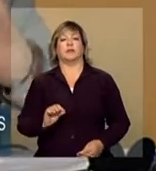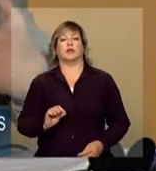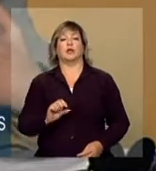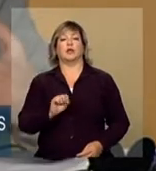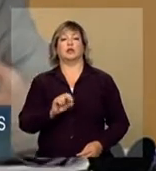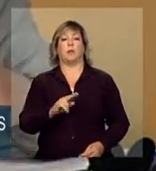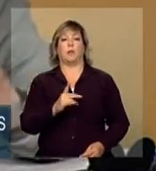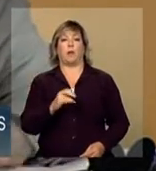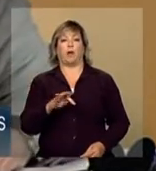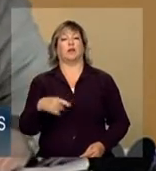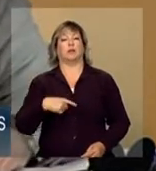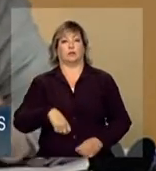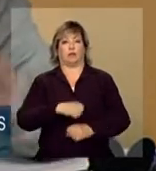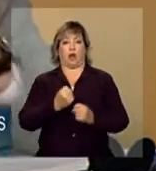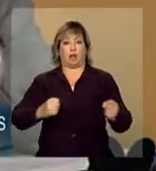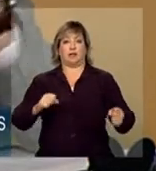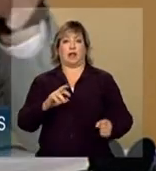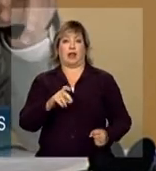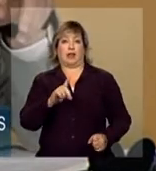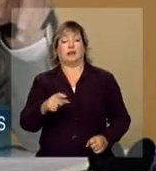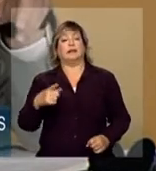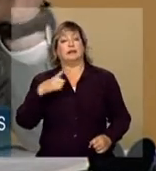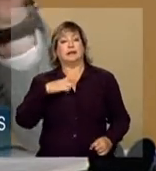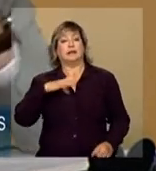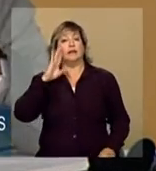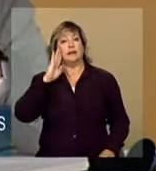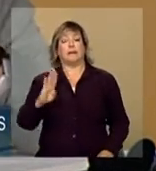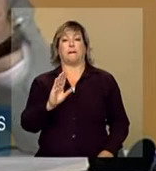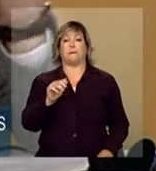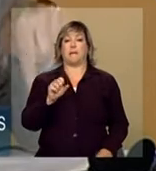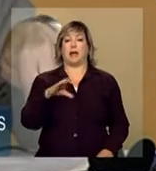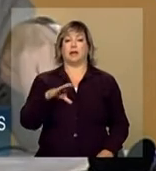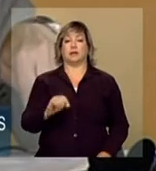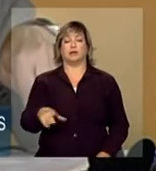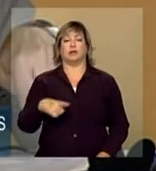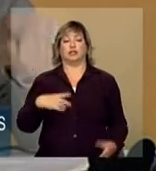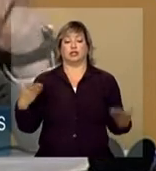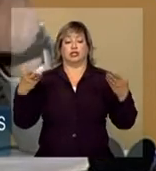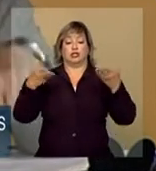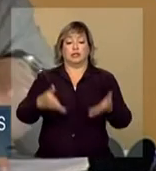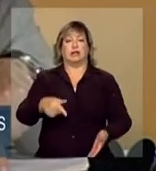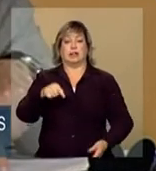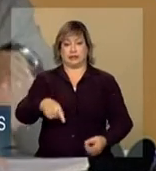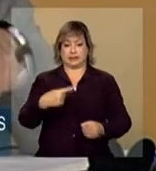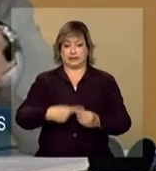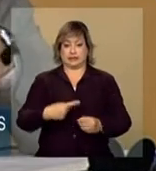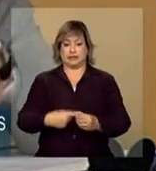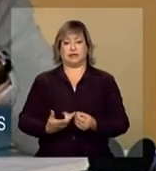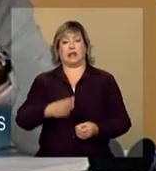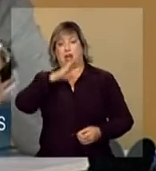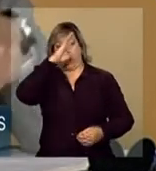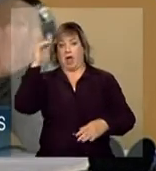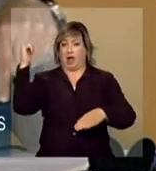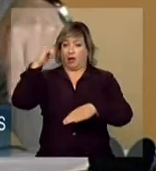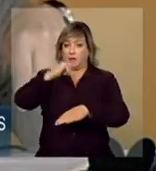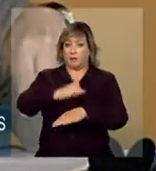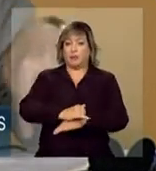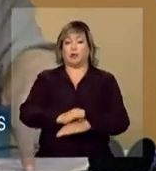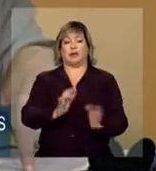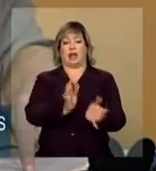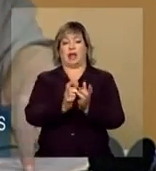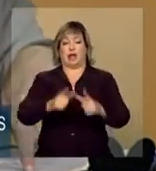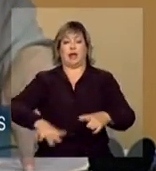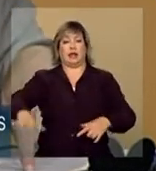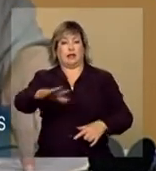suporte, uma grande rede, né, que tem basicamente a chegada na cidade, aeroporto, área de hotéis